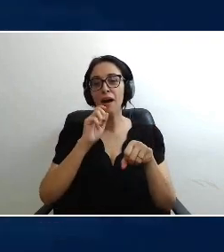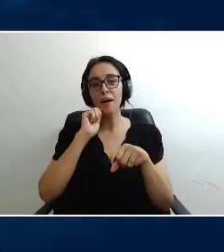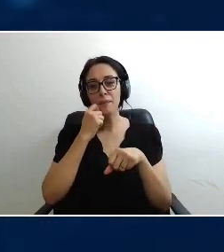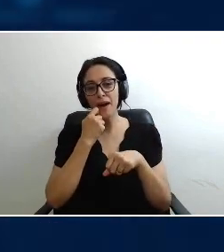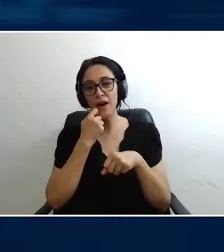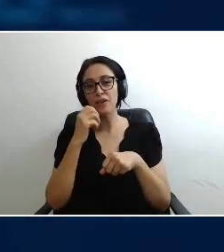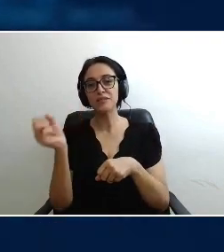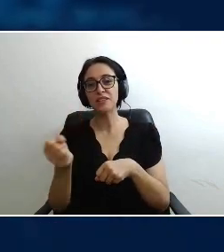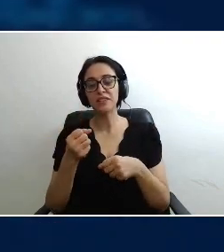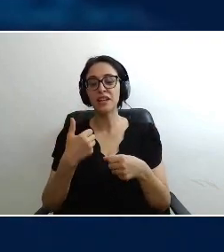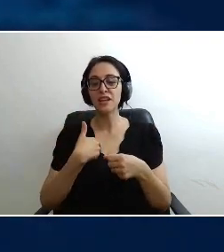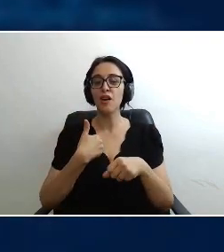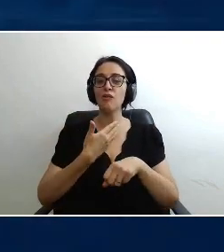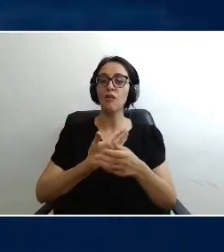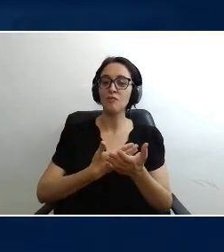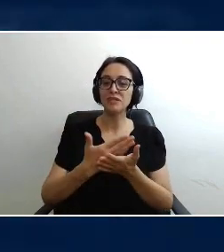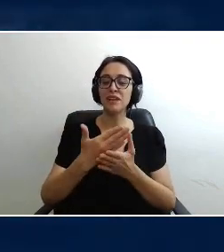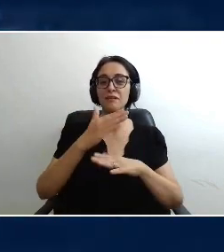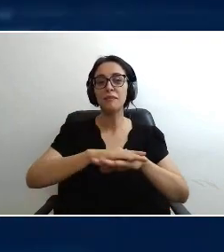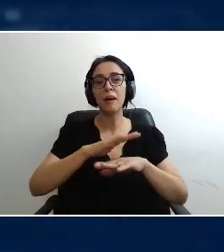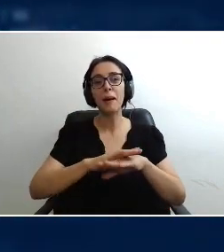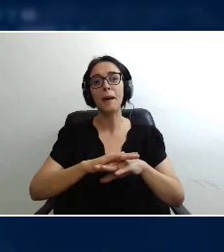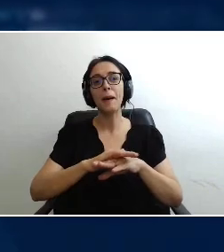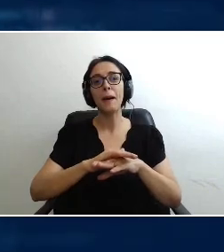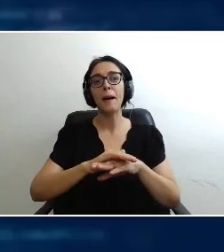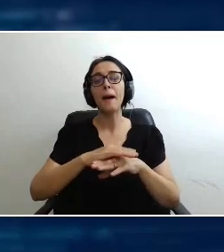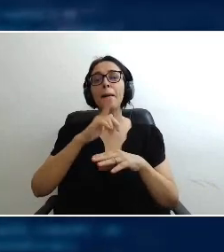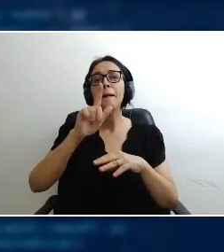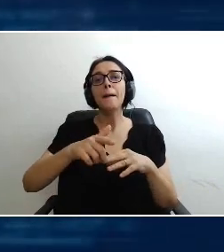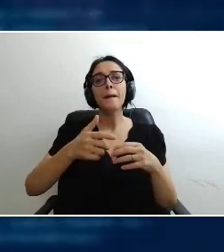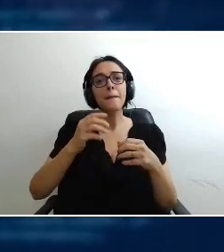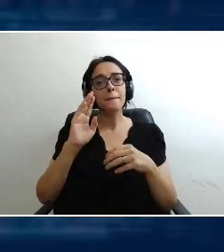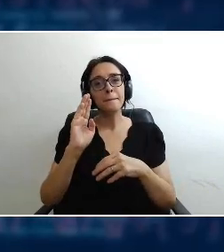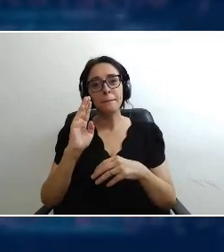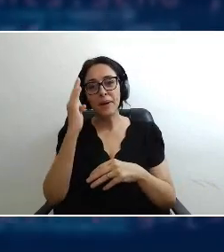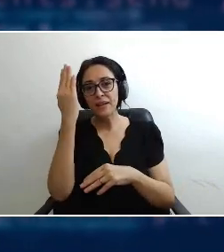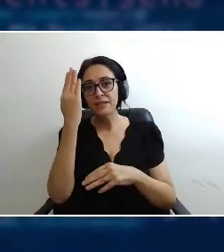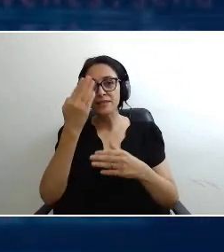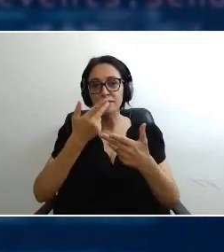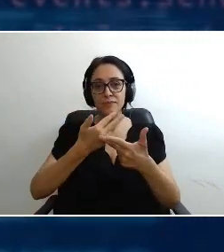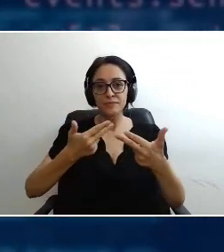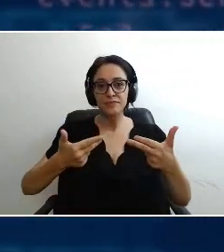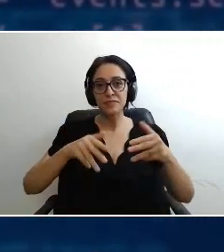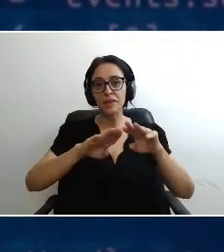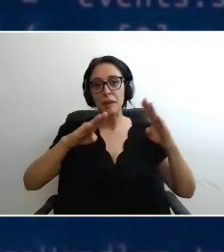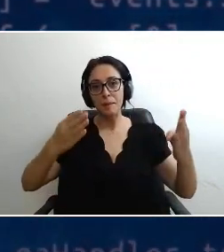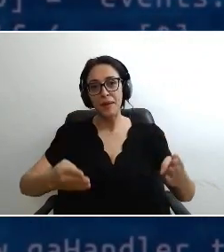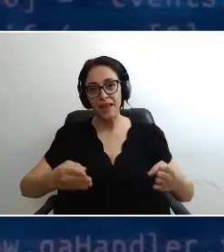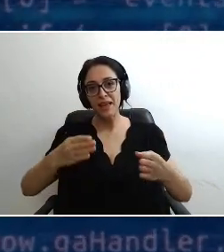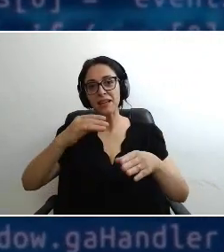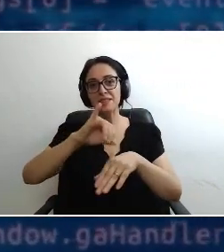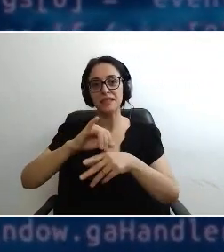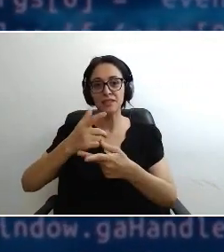comprei uma maquita, uns pedaços de madeira lá, fiz gabinete de cozinha e consigo fazer uma mesinha de centro.